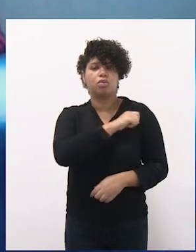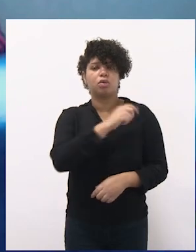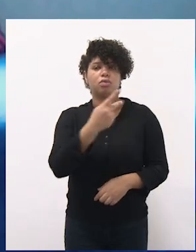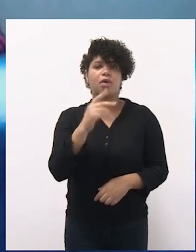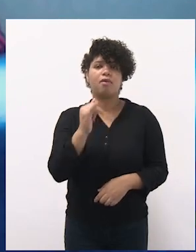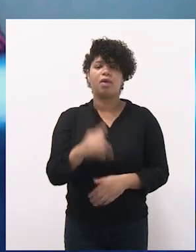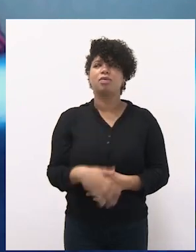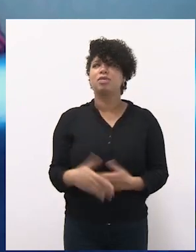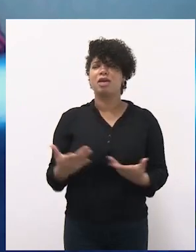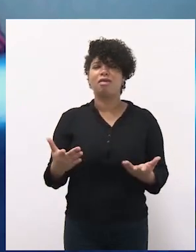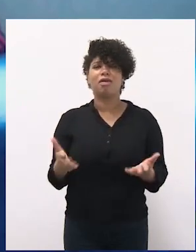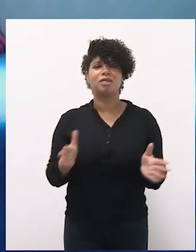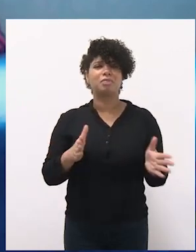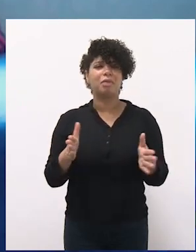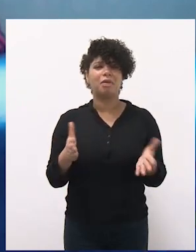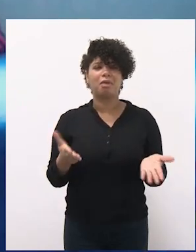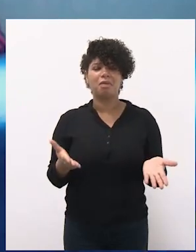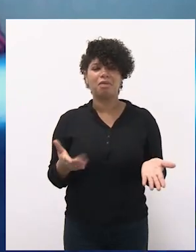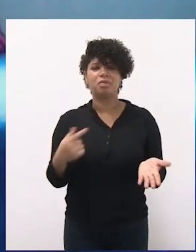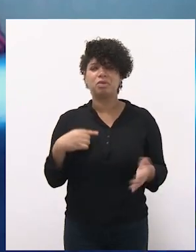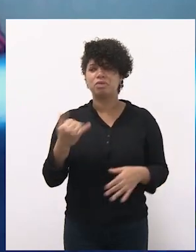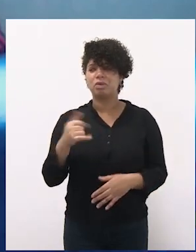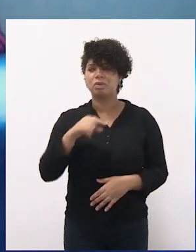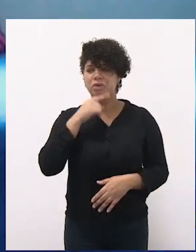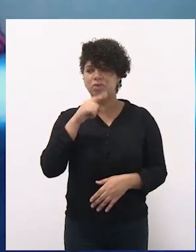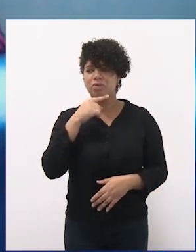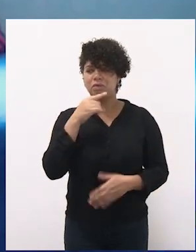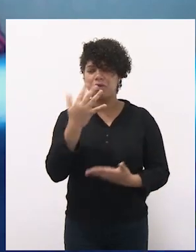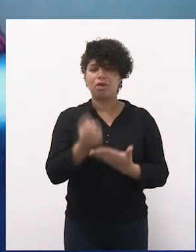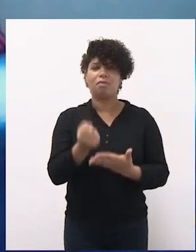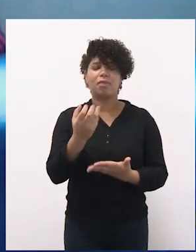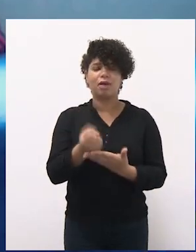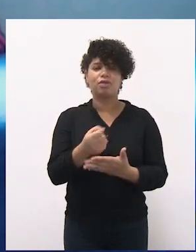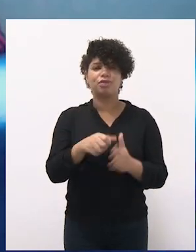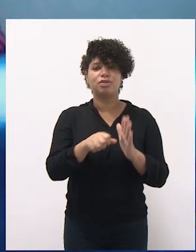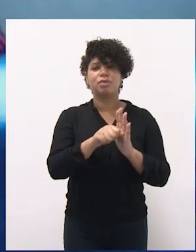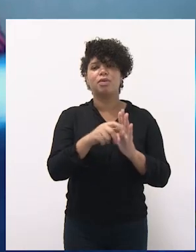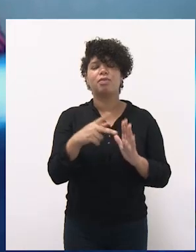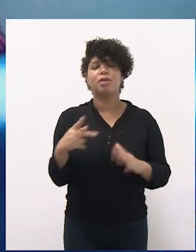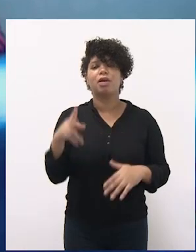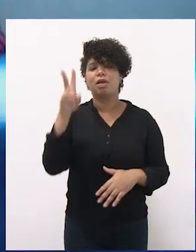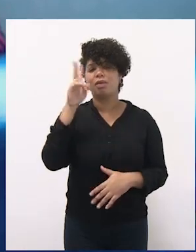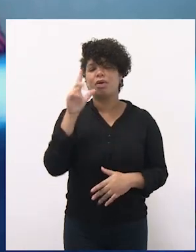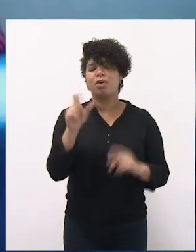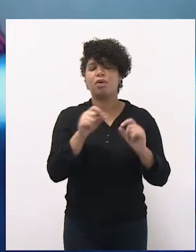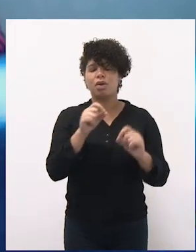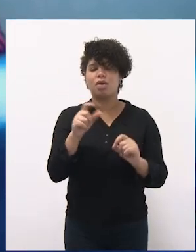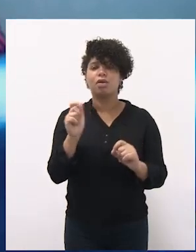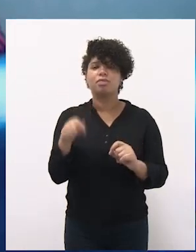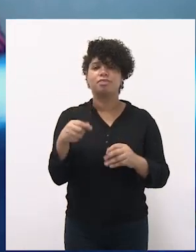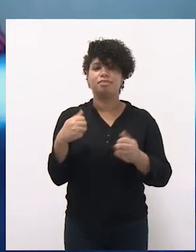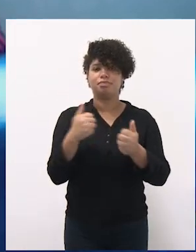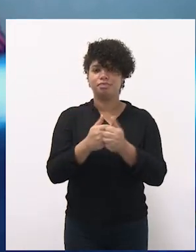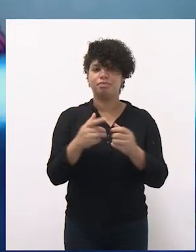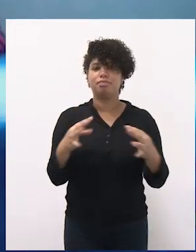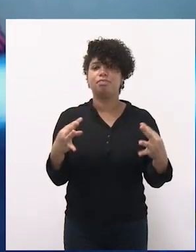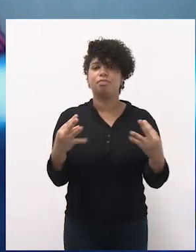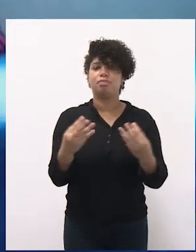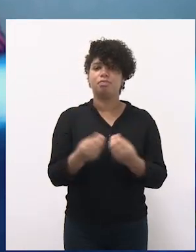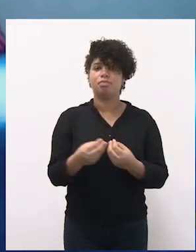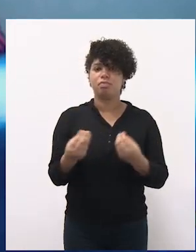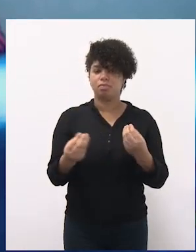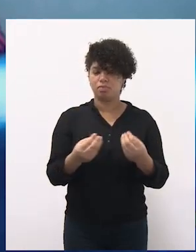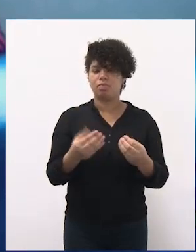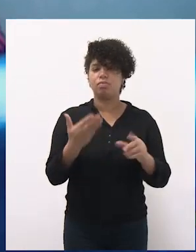tem espaço no celular, que o celular não consegue baixar aplicativo, lembrando que ele vai poder acompanhar tudo pelo